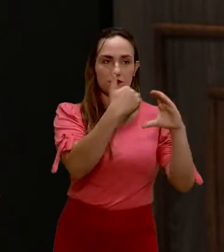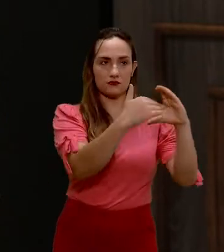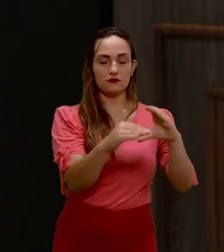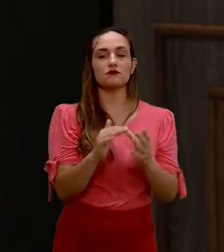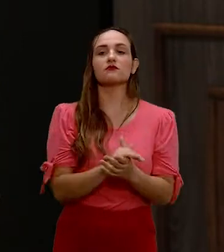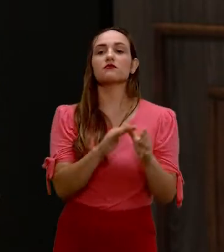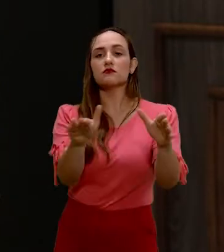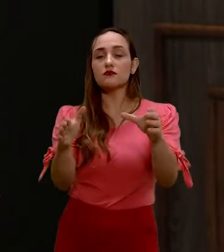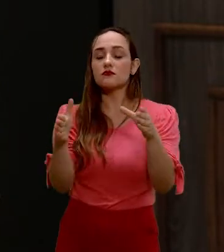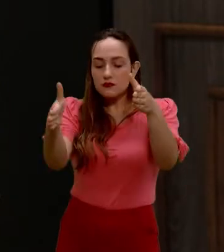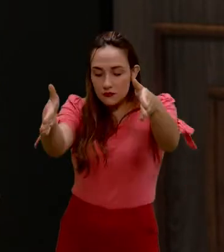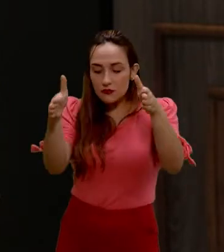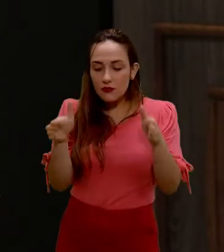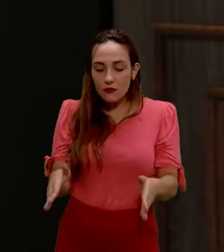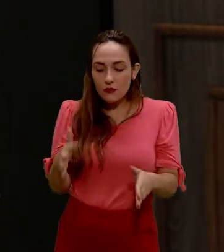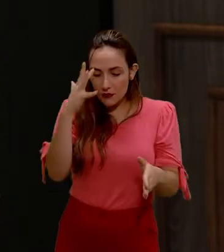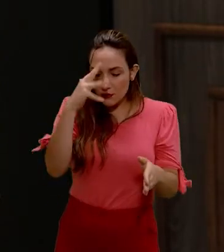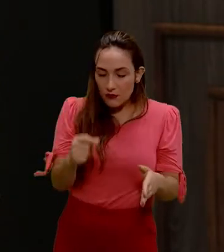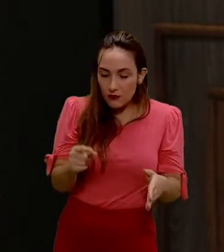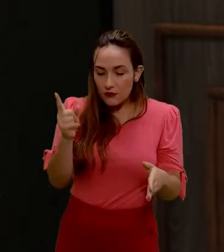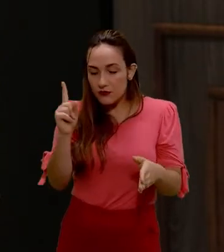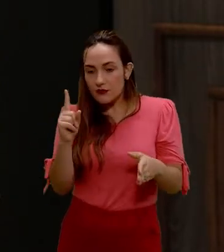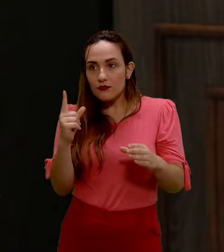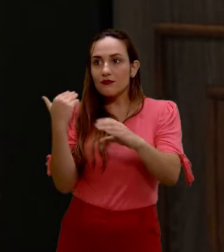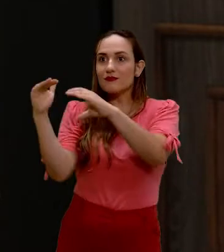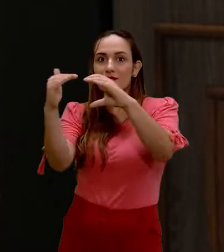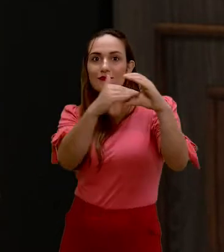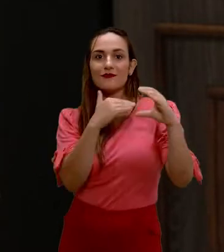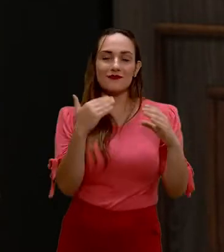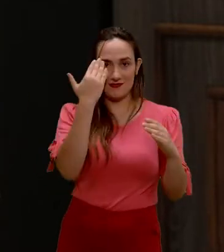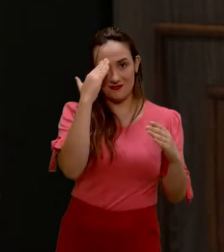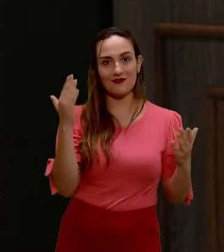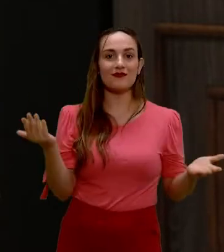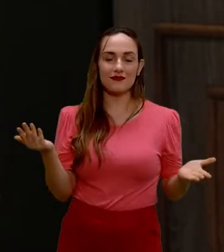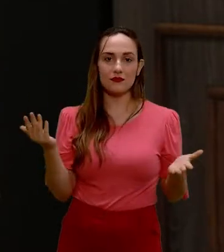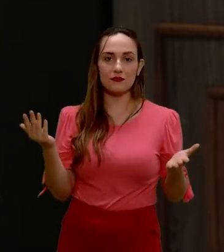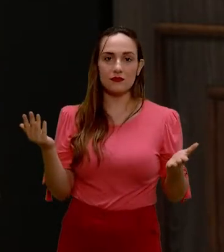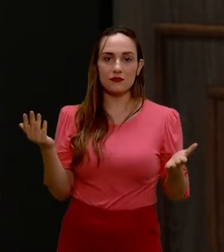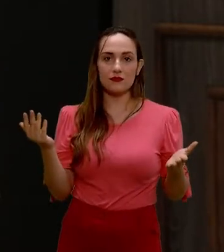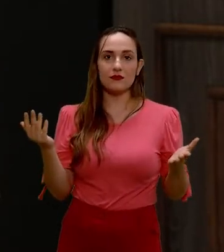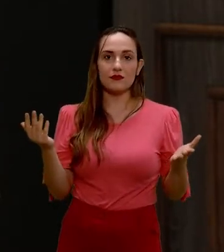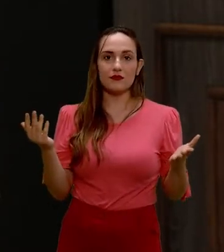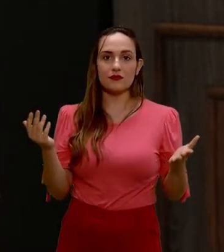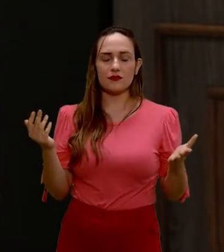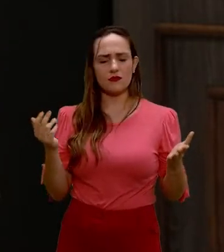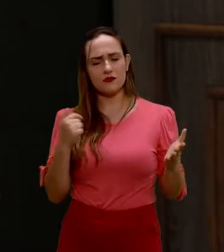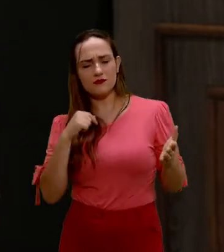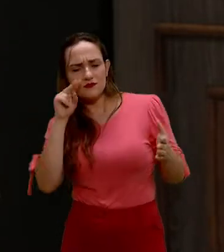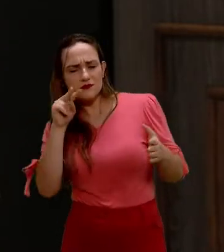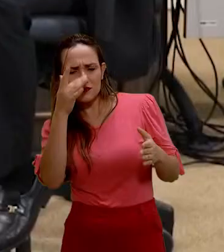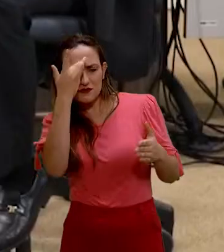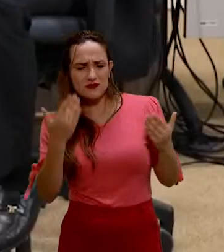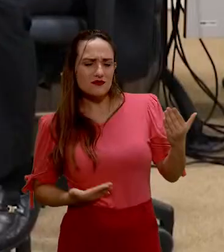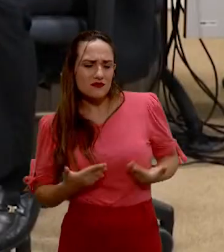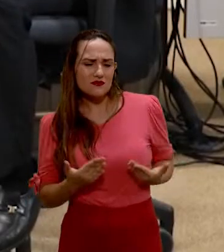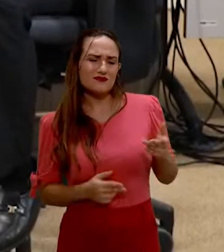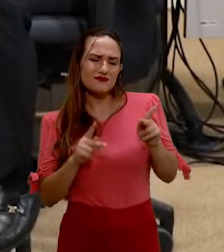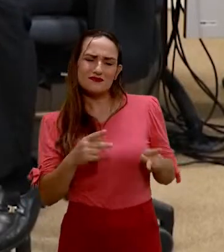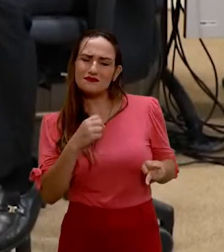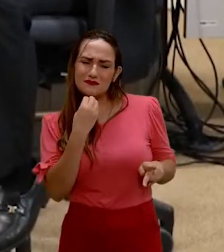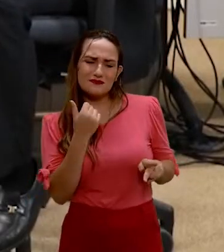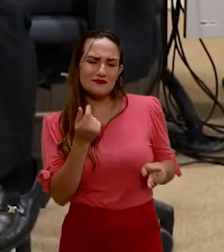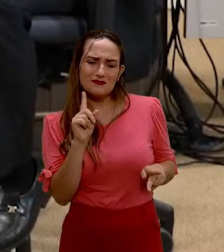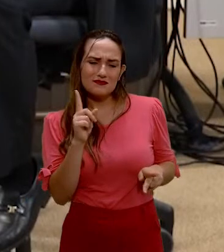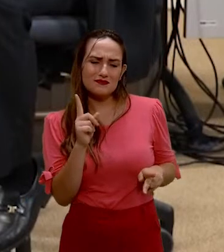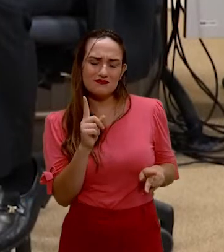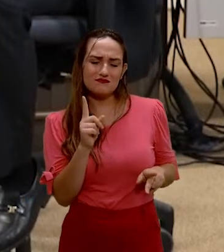competências, a gente consegue deslocar um servidor que eventualmente não esteja produzindo muito em um determinado ponto e colocar para um outro. Às vezes o servidor não é